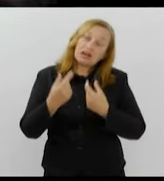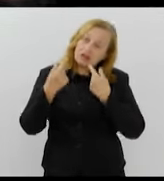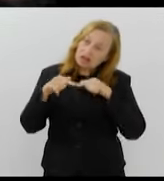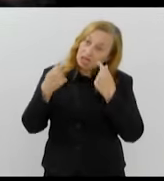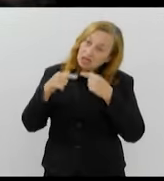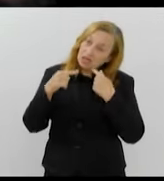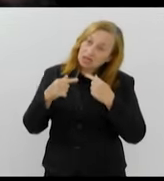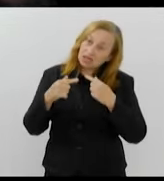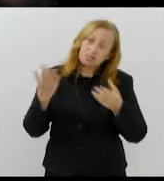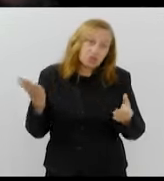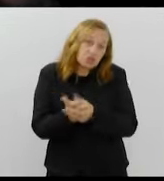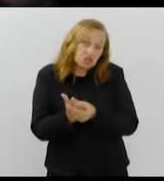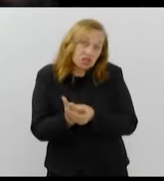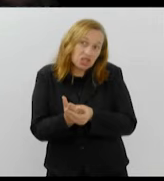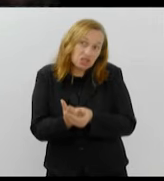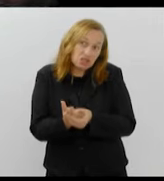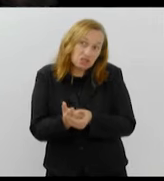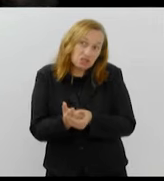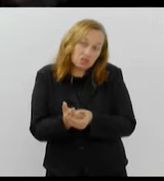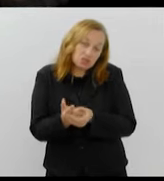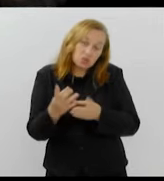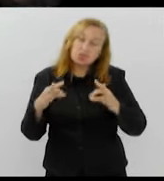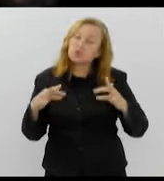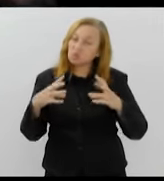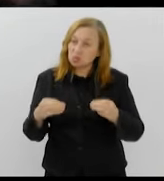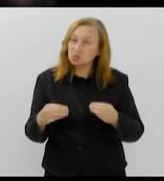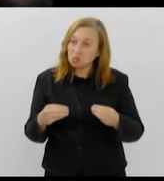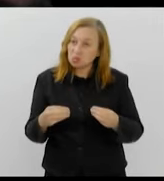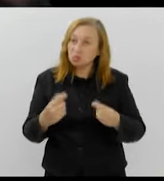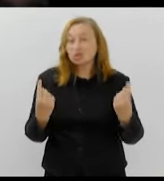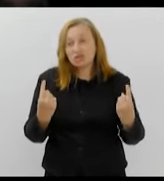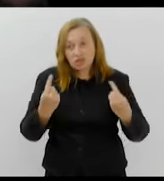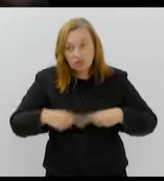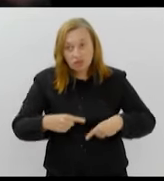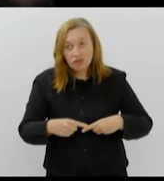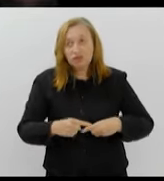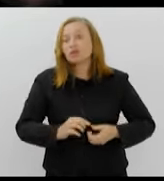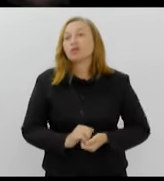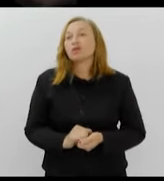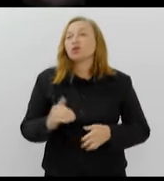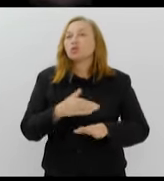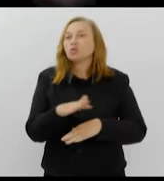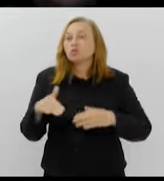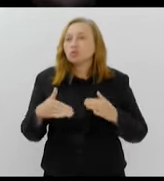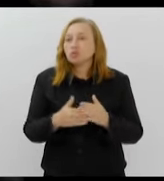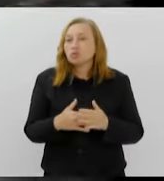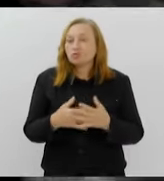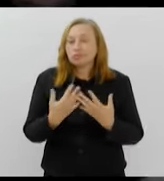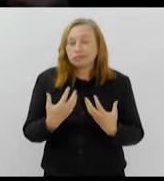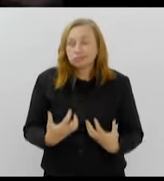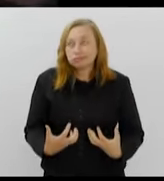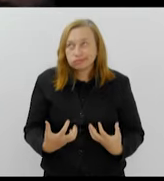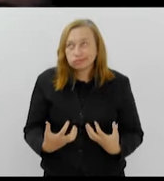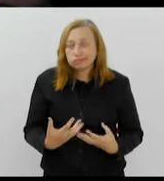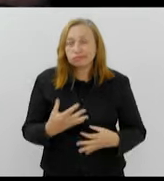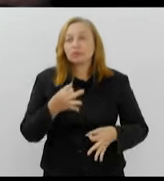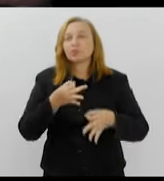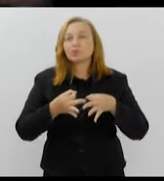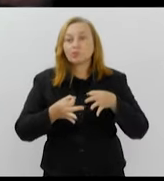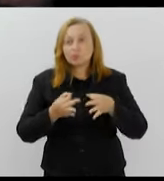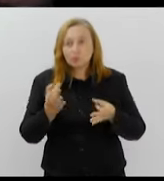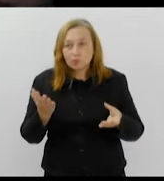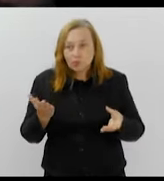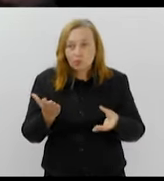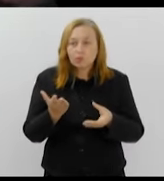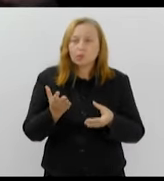discurso a gente tem vaia a gente topou o desafio enfrentou todo desgaste judicial